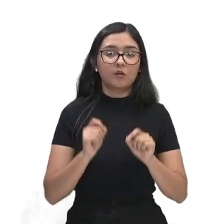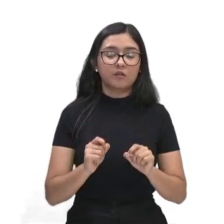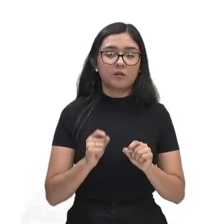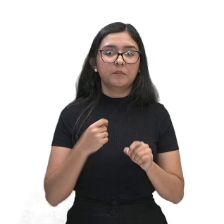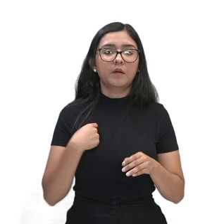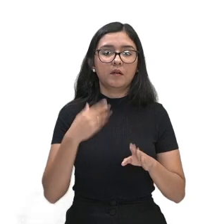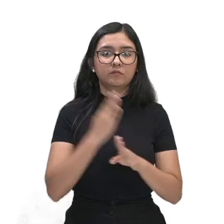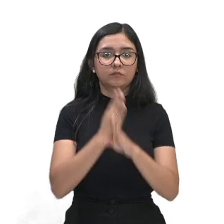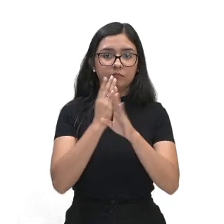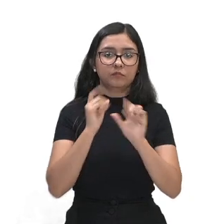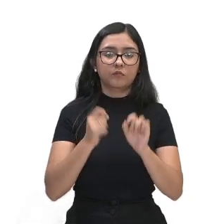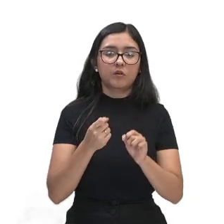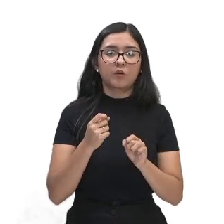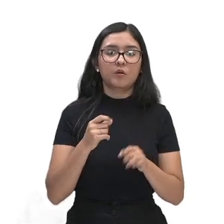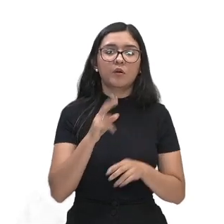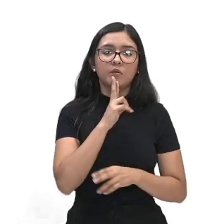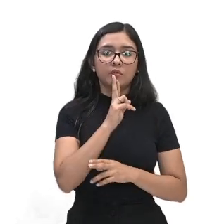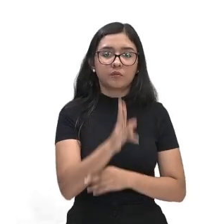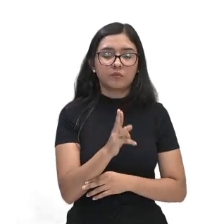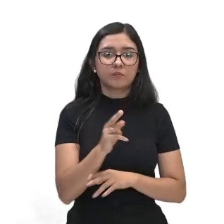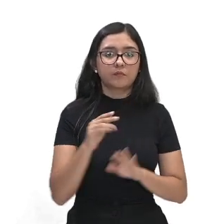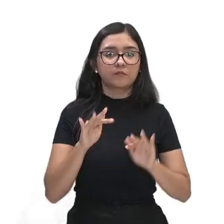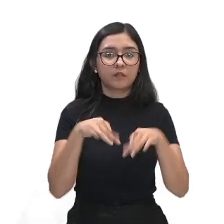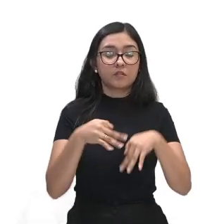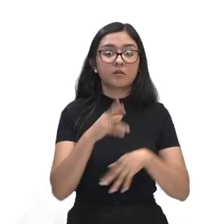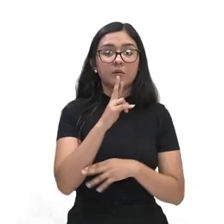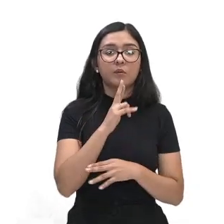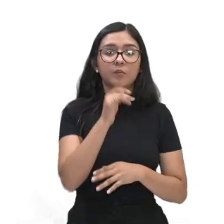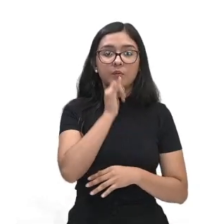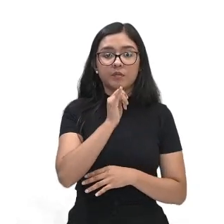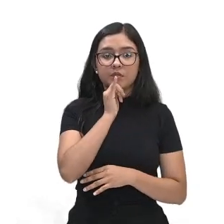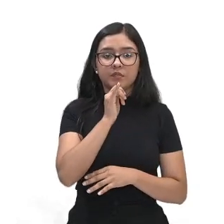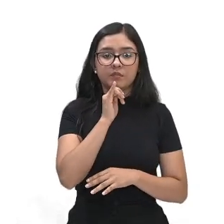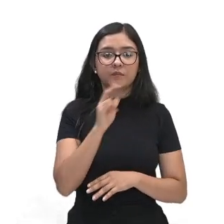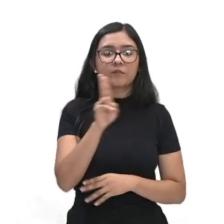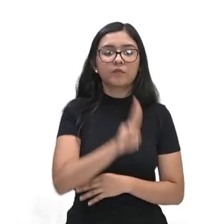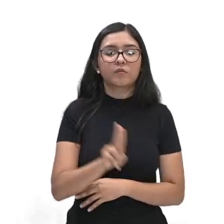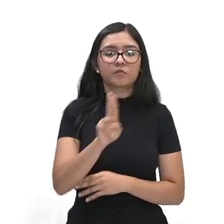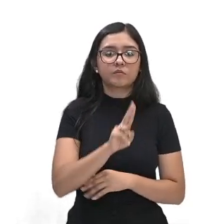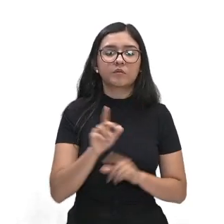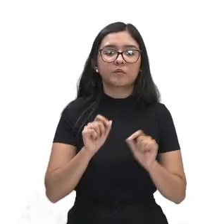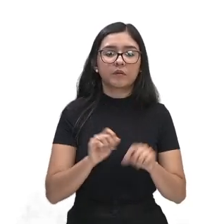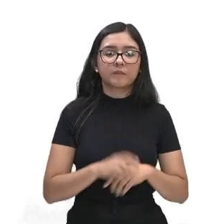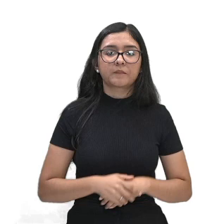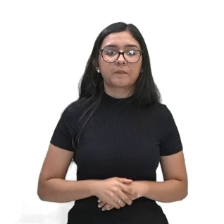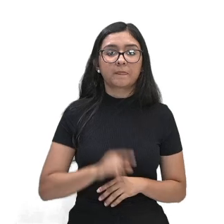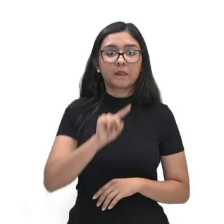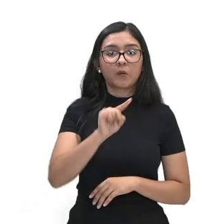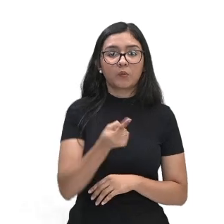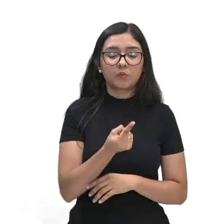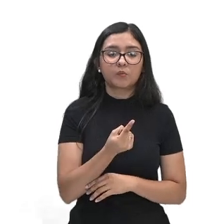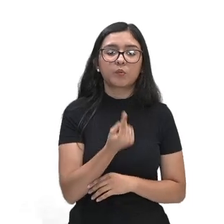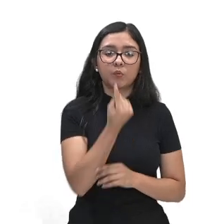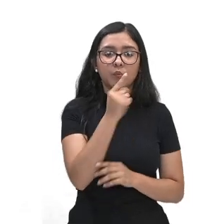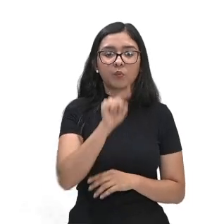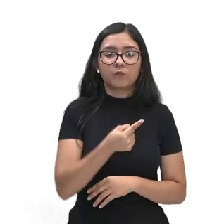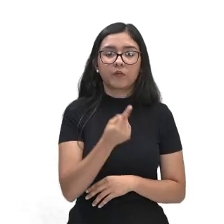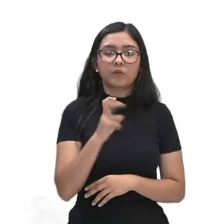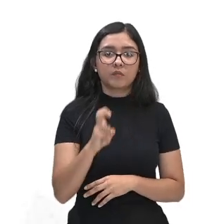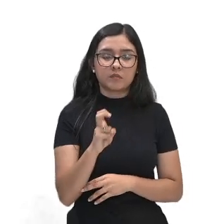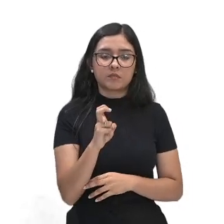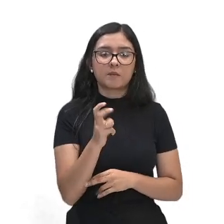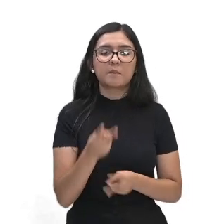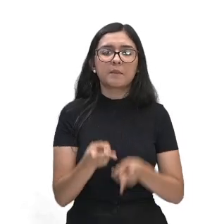científica e finalizar a nossa atividade, o nosso exemplo, eu vou colocar a vírgula entre 1 e o 5, e como a vírgula andou